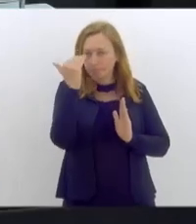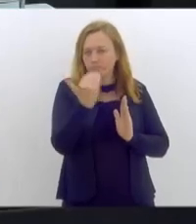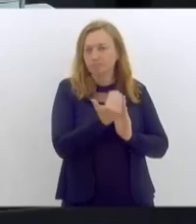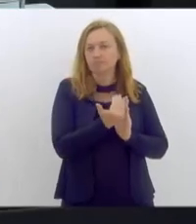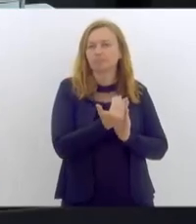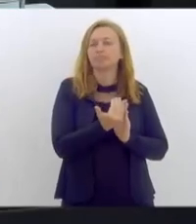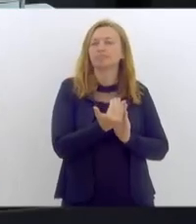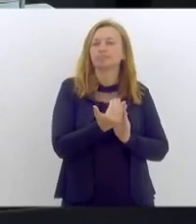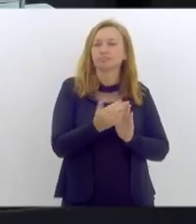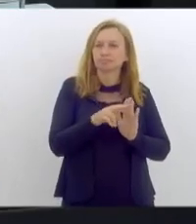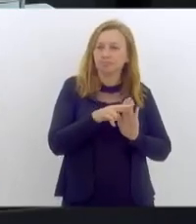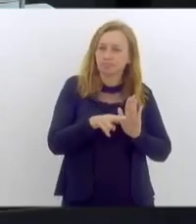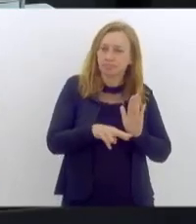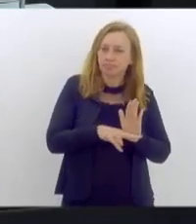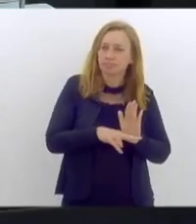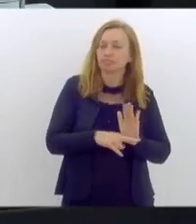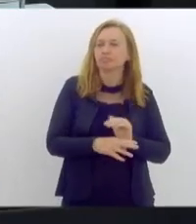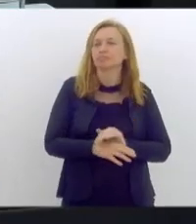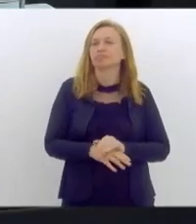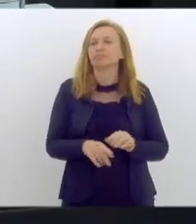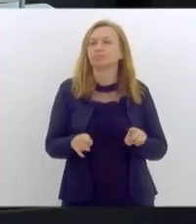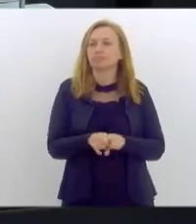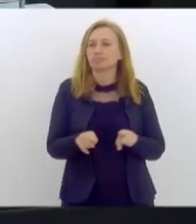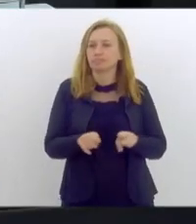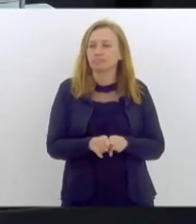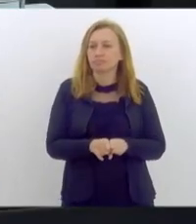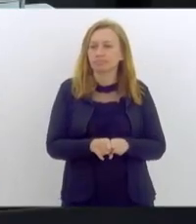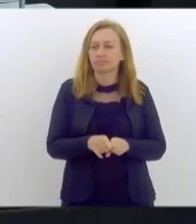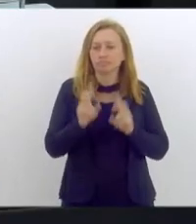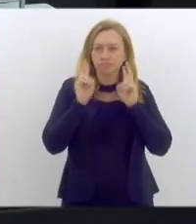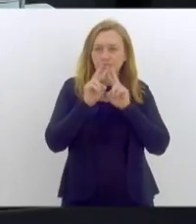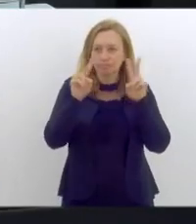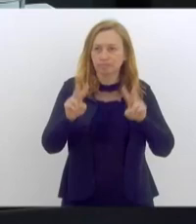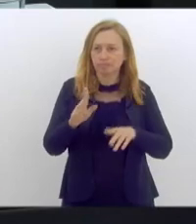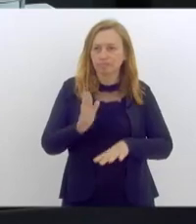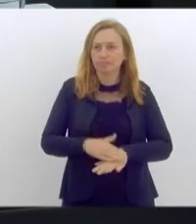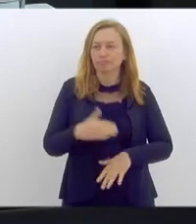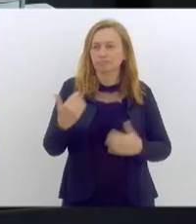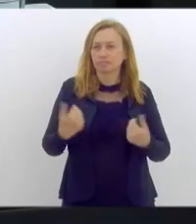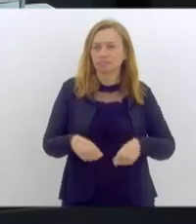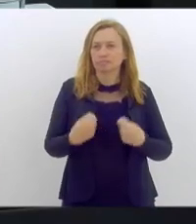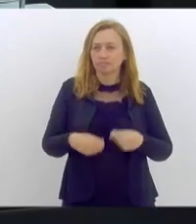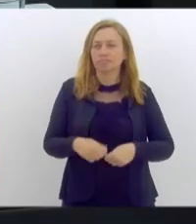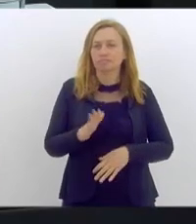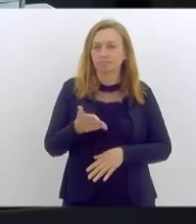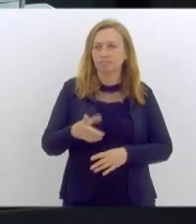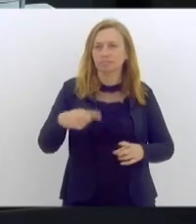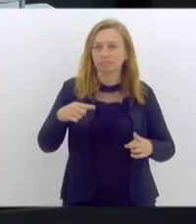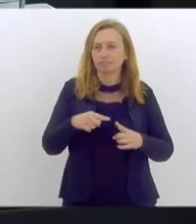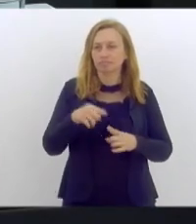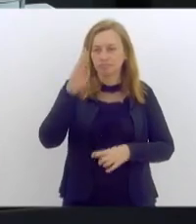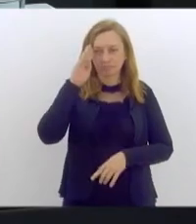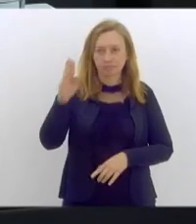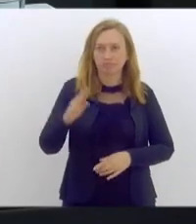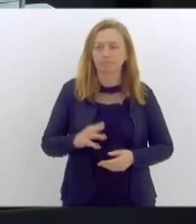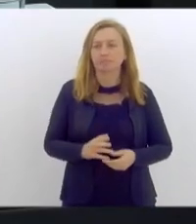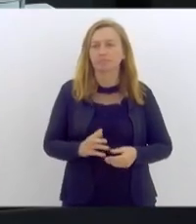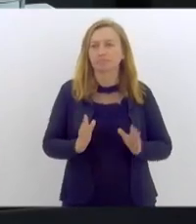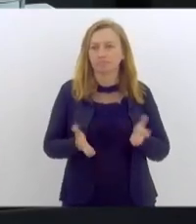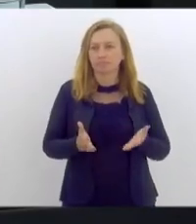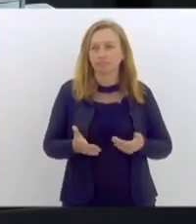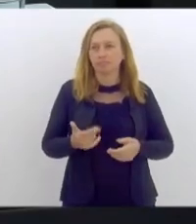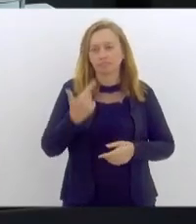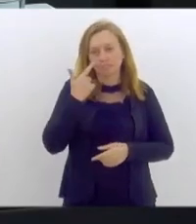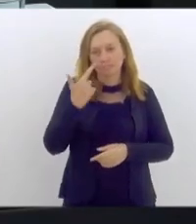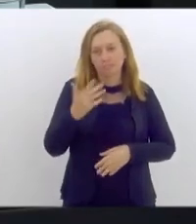respeitando a Equidade e também é olhando para o que mais precisa esse já foi objetivo principal agora a gente